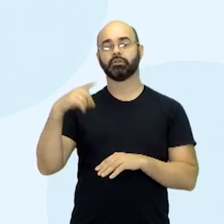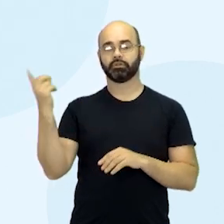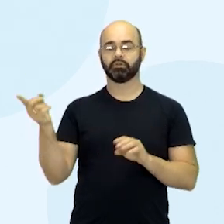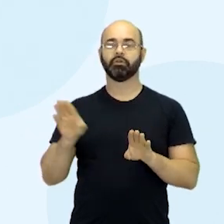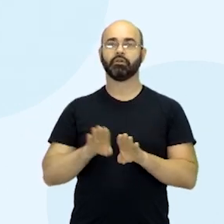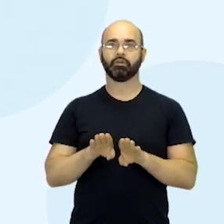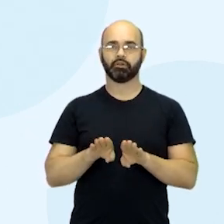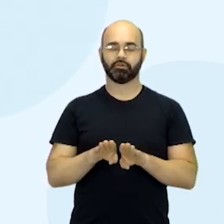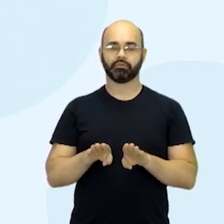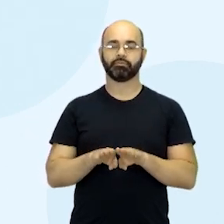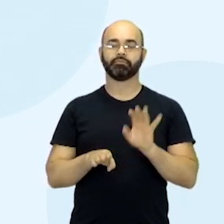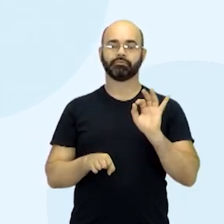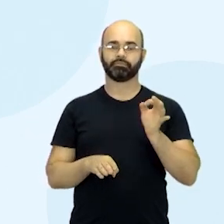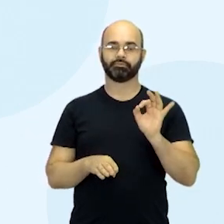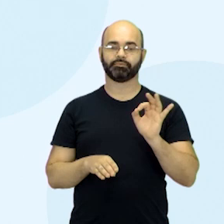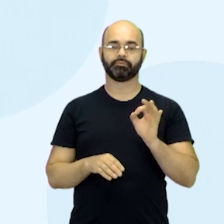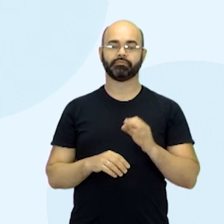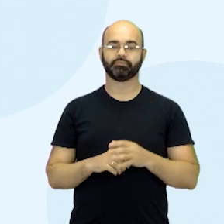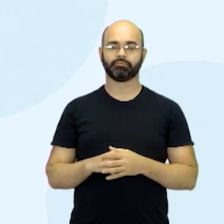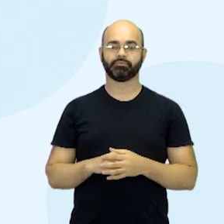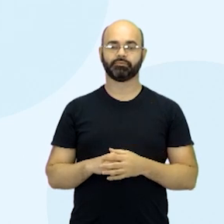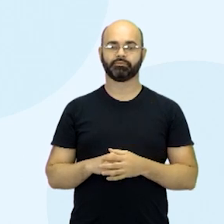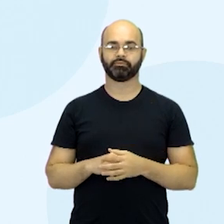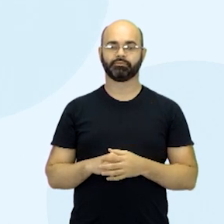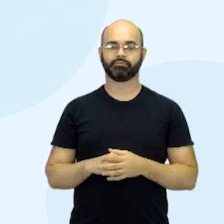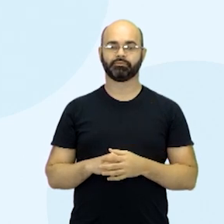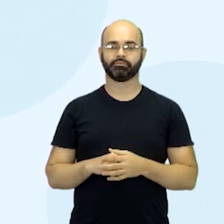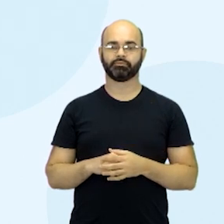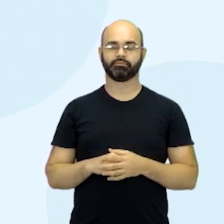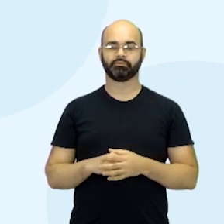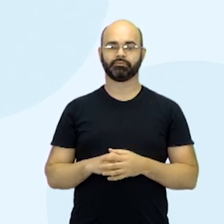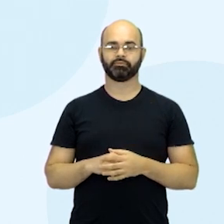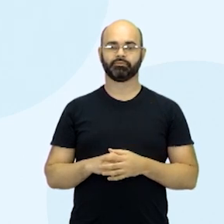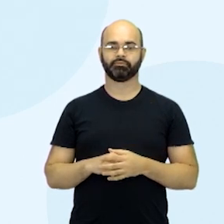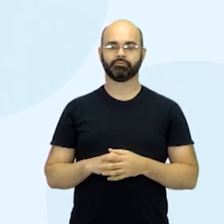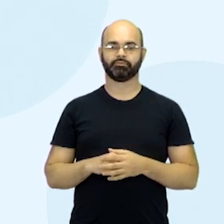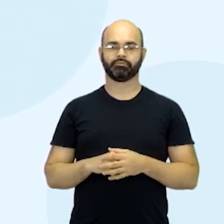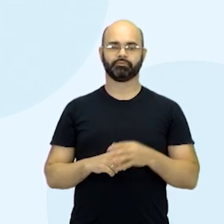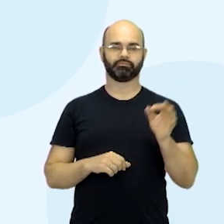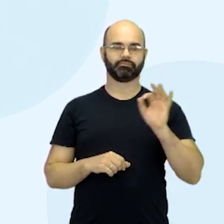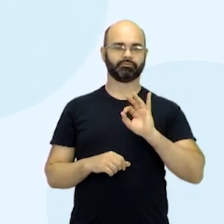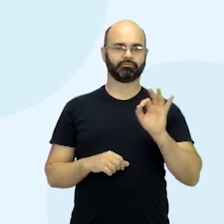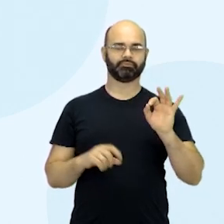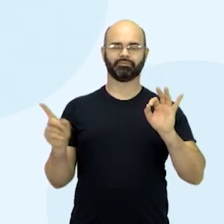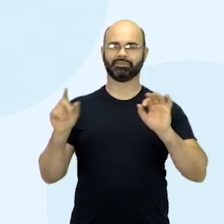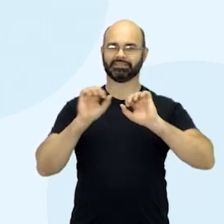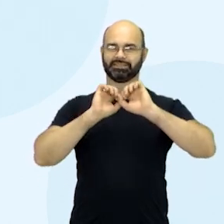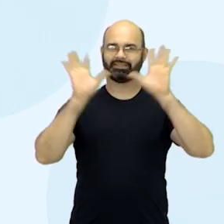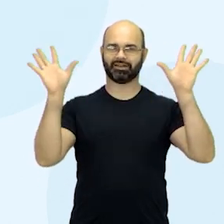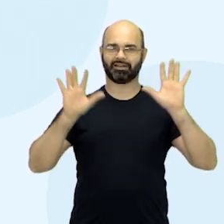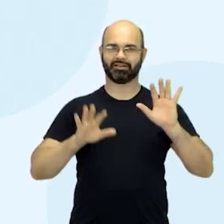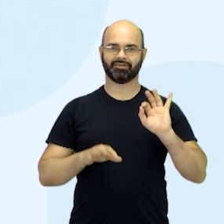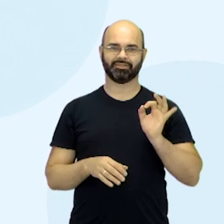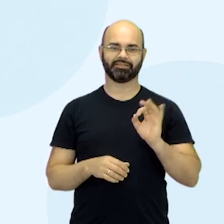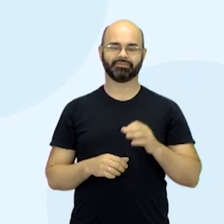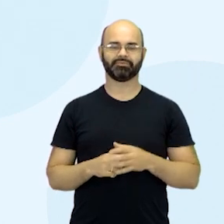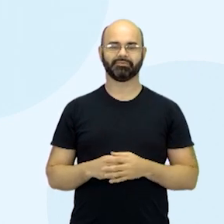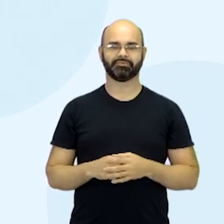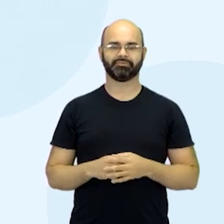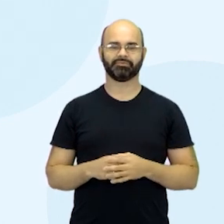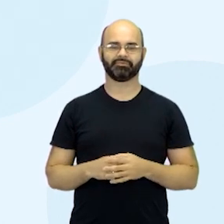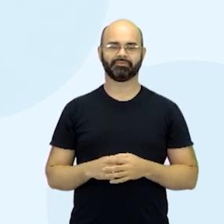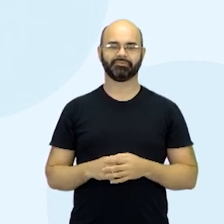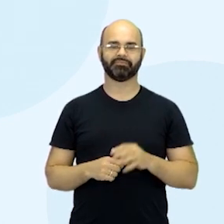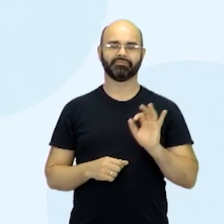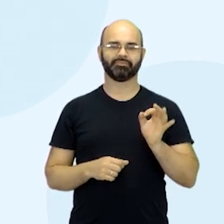lado? Deveria pôr... Também, né? Não pode, né? Muito bem. Legal. Boa. Muito bom. Você fica muito mais claro, né? Olhou e aí... se você coloca